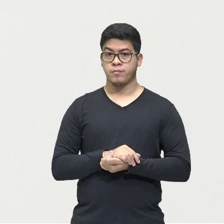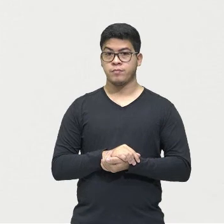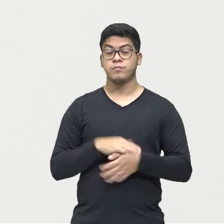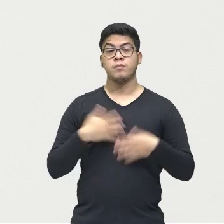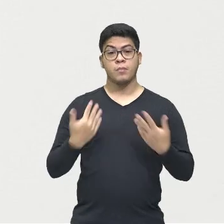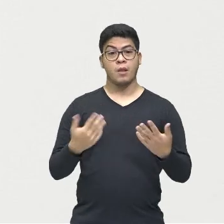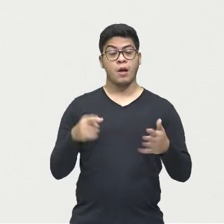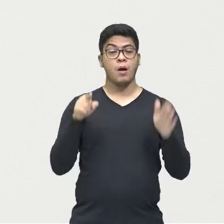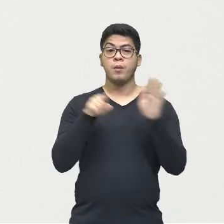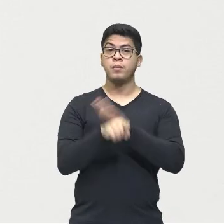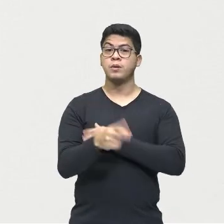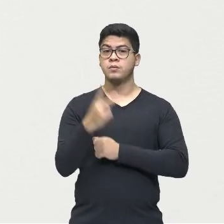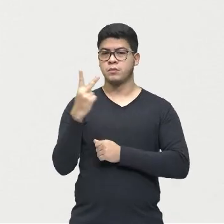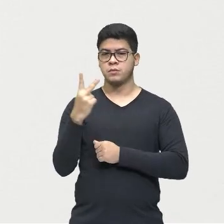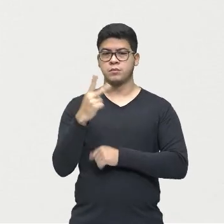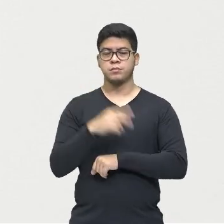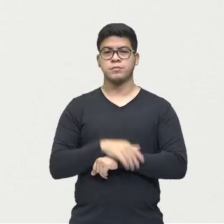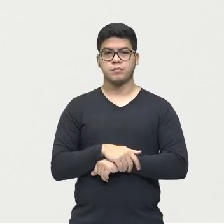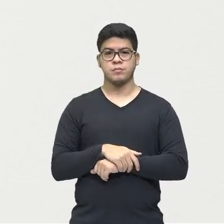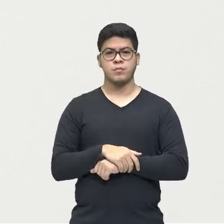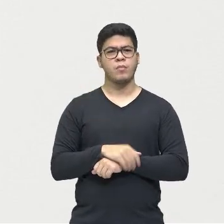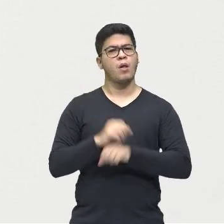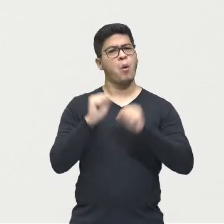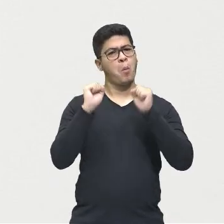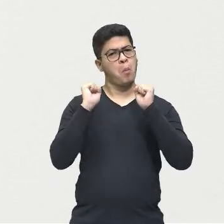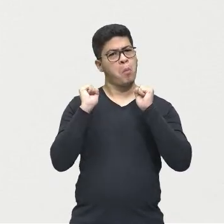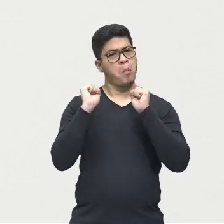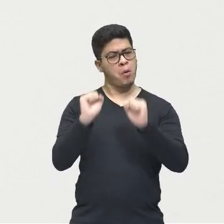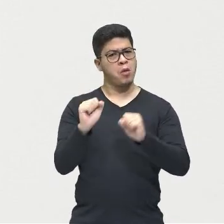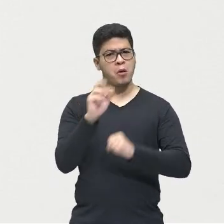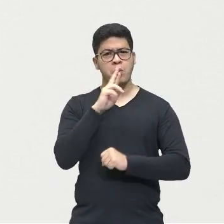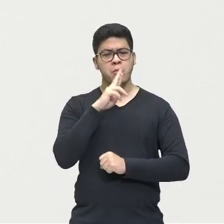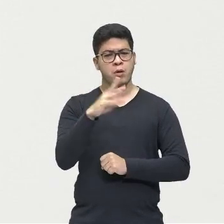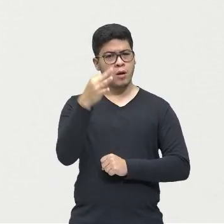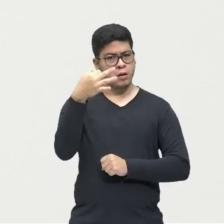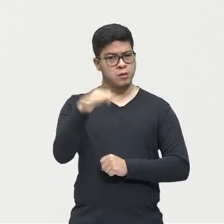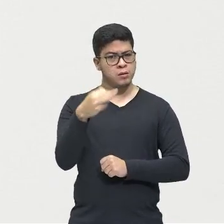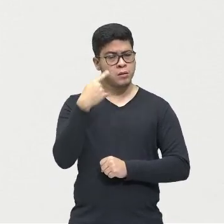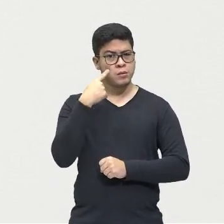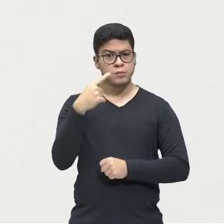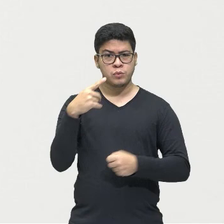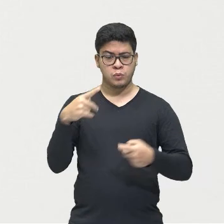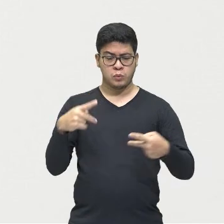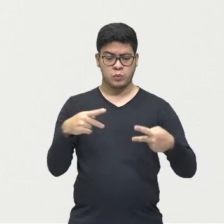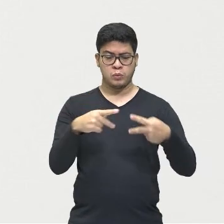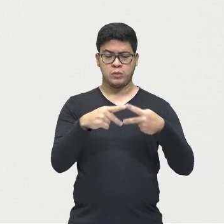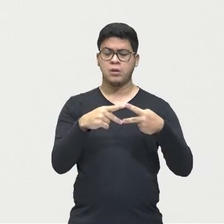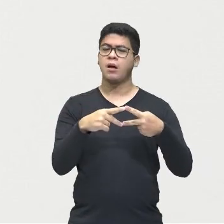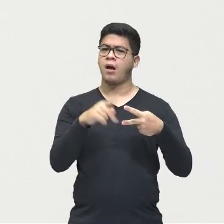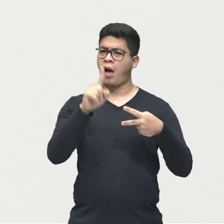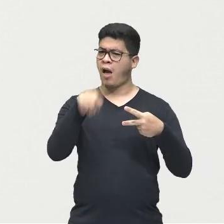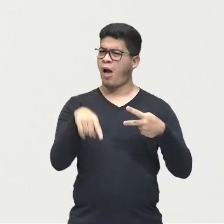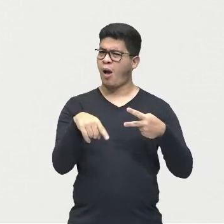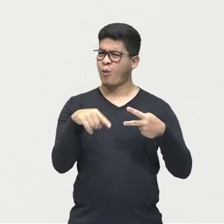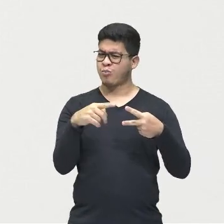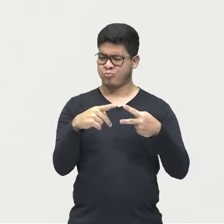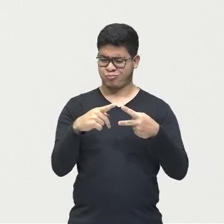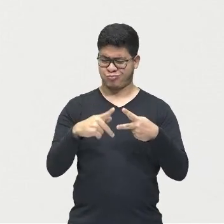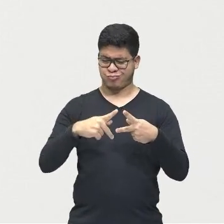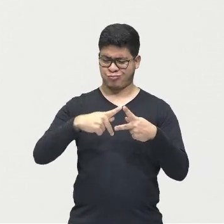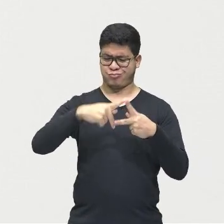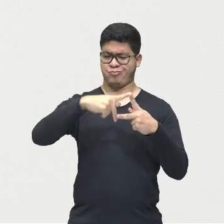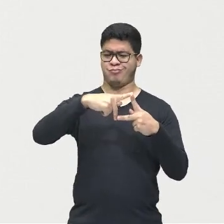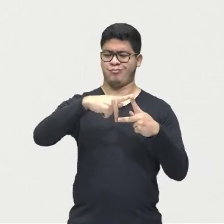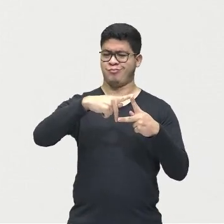A questão número 2 diz o seguinte: podemos afirmar que um losango é um quadrado? Não. Daqui a pouco nós vamos ver essa justificativa